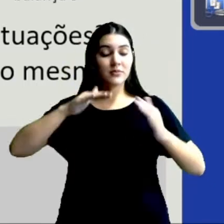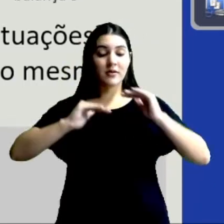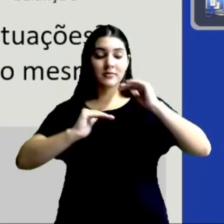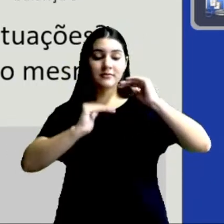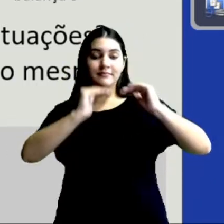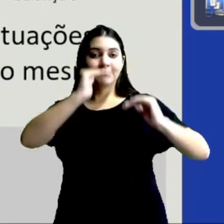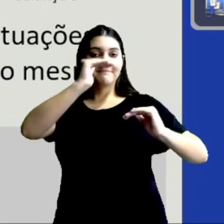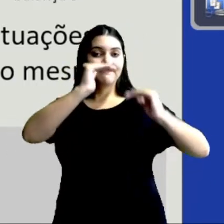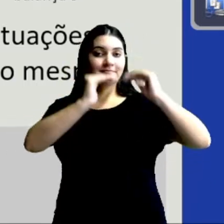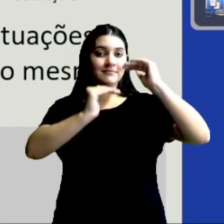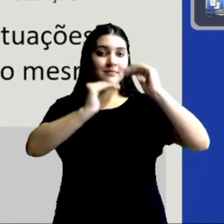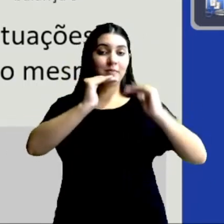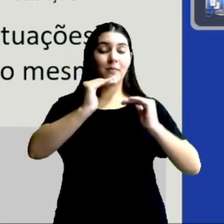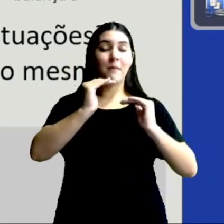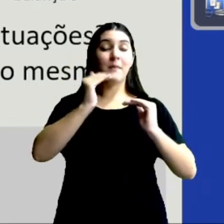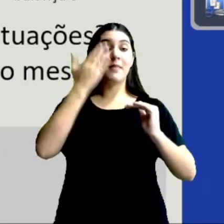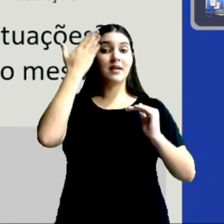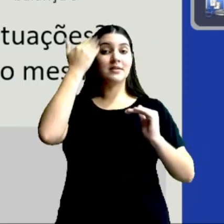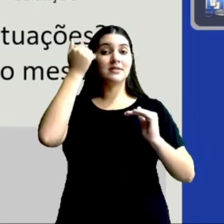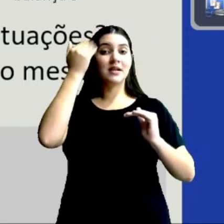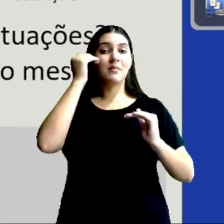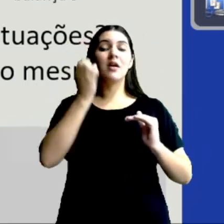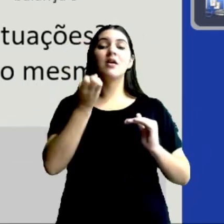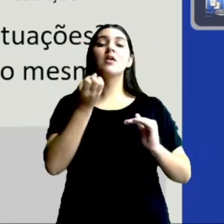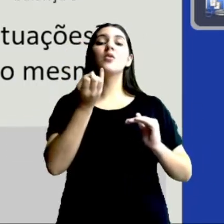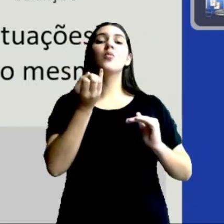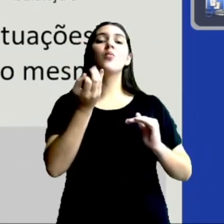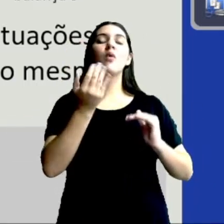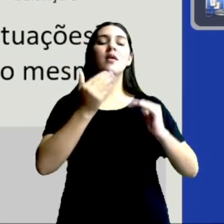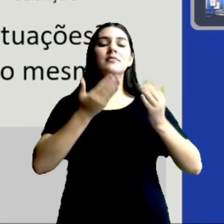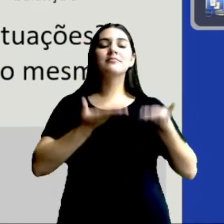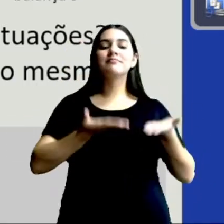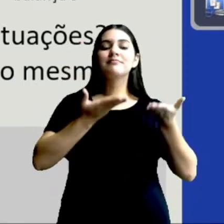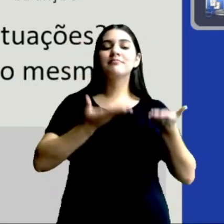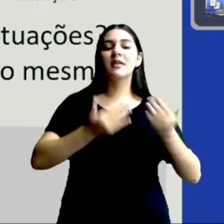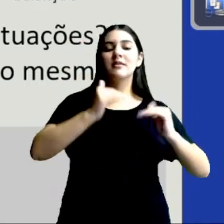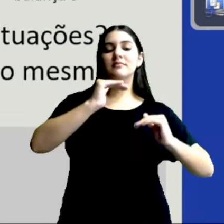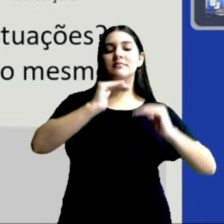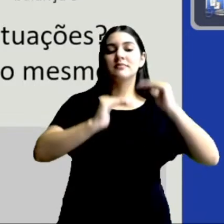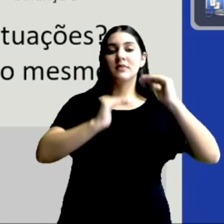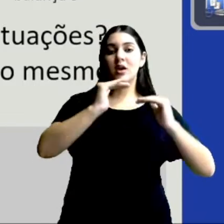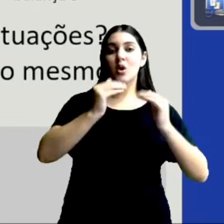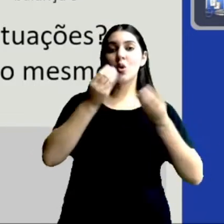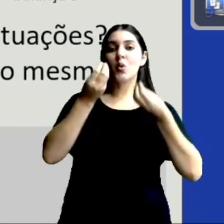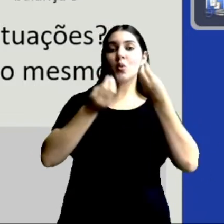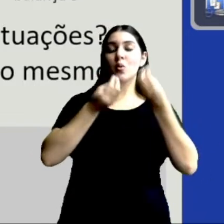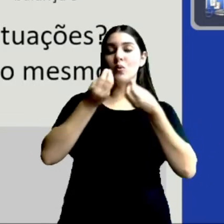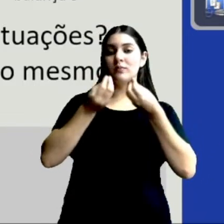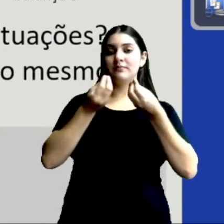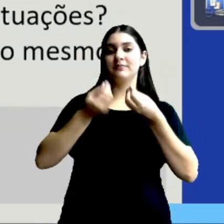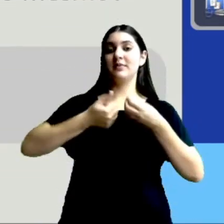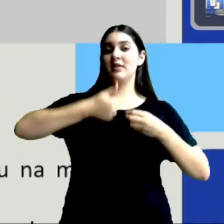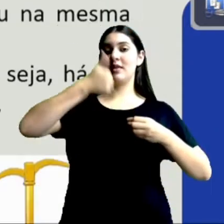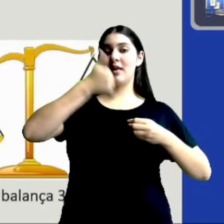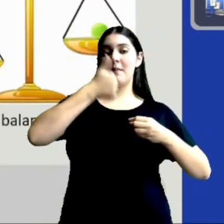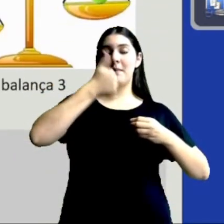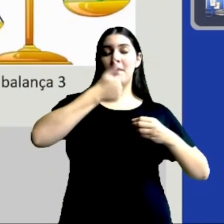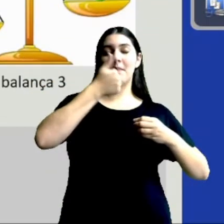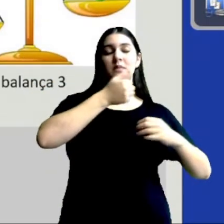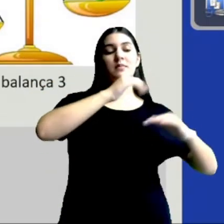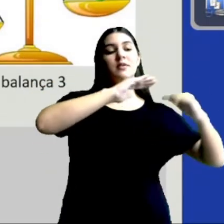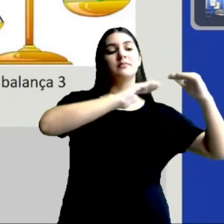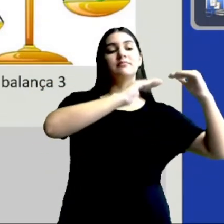2 pratos para descobrir quanto está pesando um dos pesos desconhecidos, como aqui nessa primeira balança, ó. Nessa